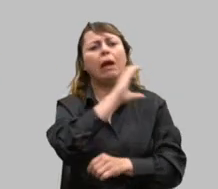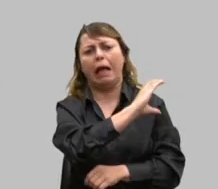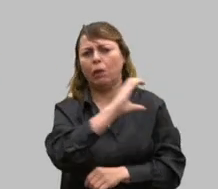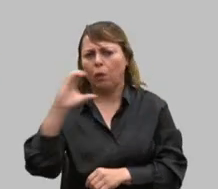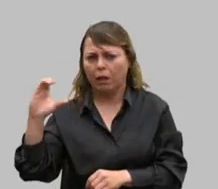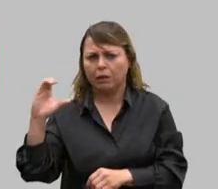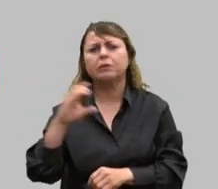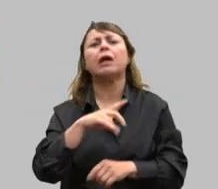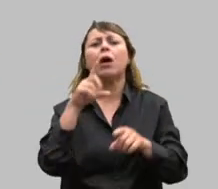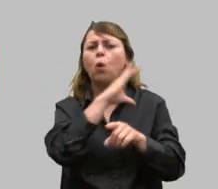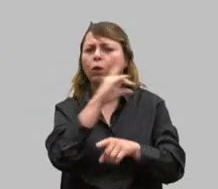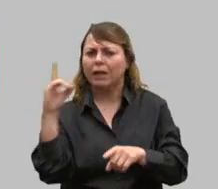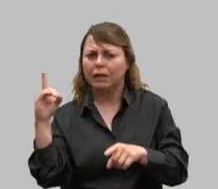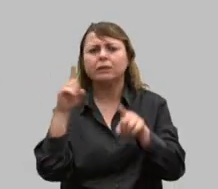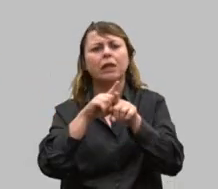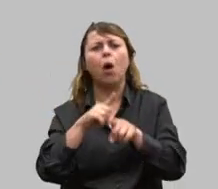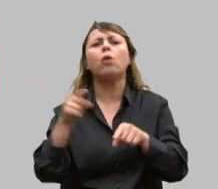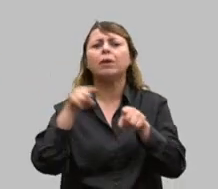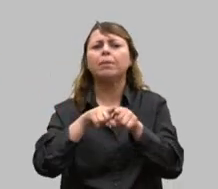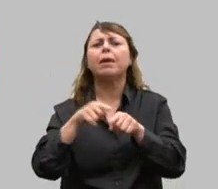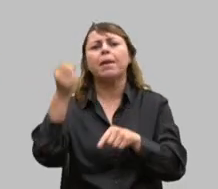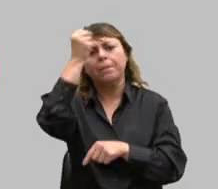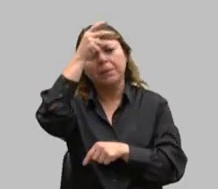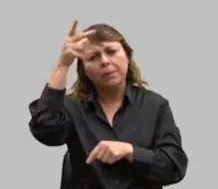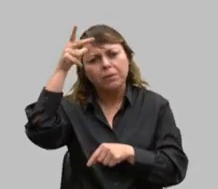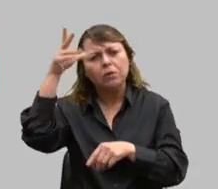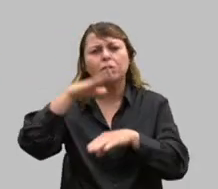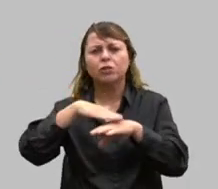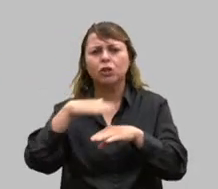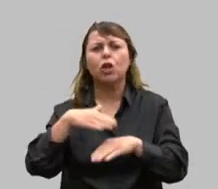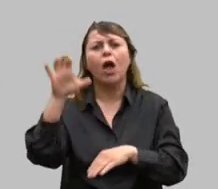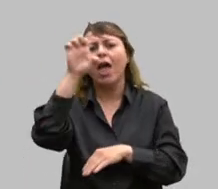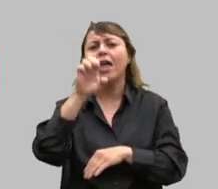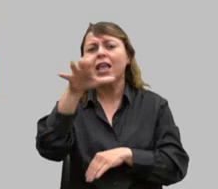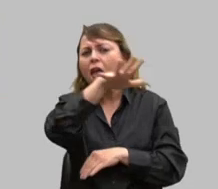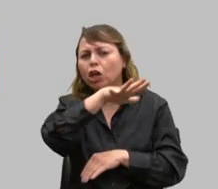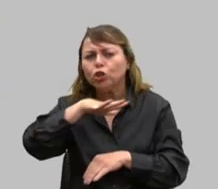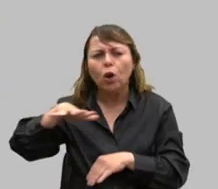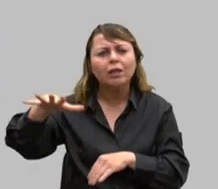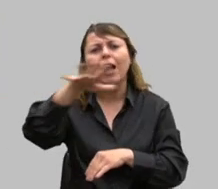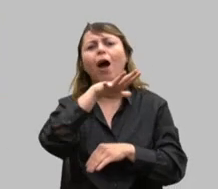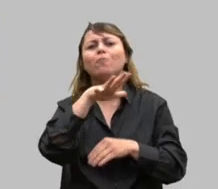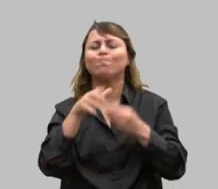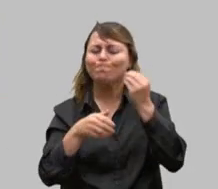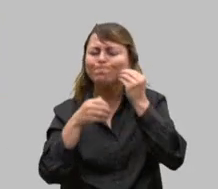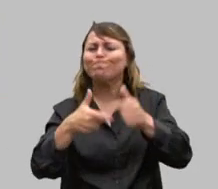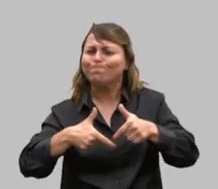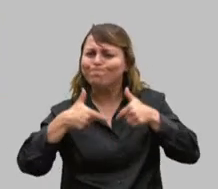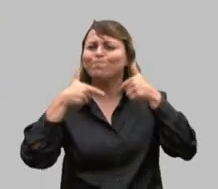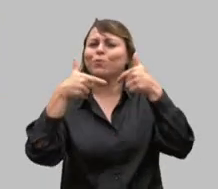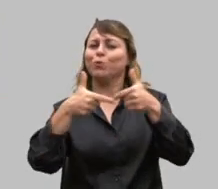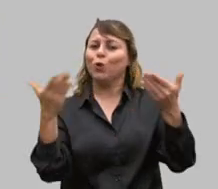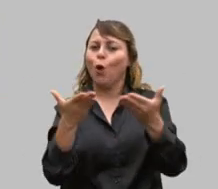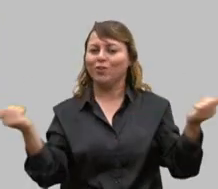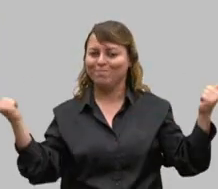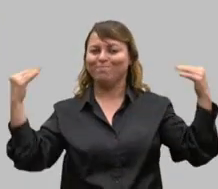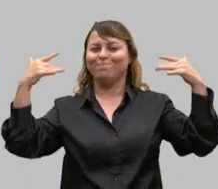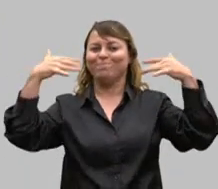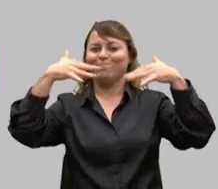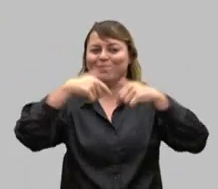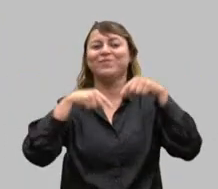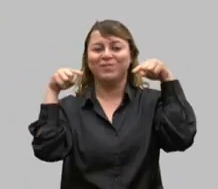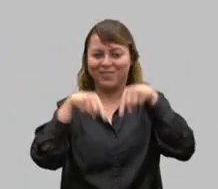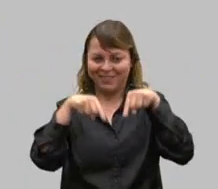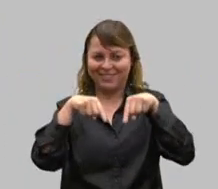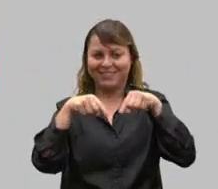coordenador Municipal coordenador Regional que não mediu esforços para que hoje nós estivéssemos aqui